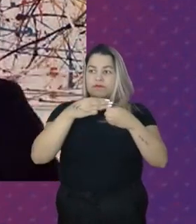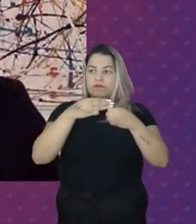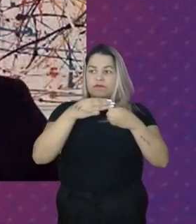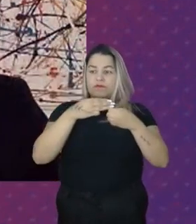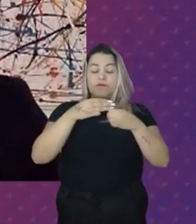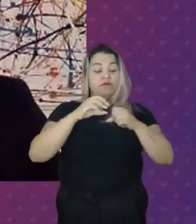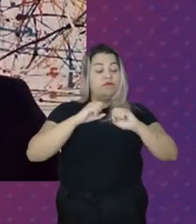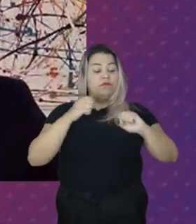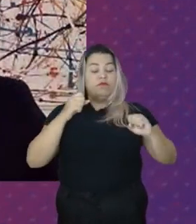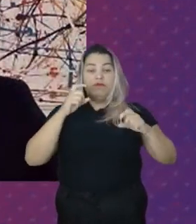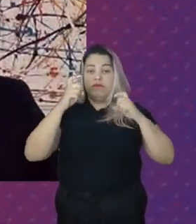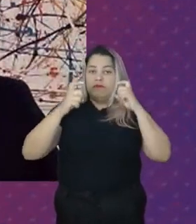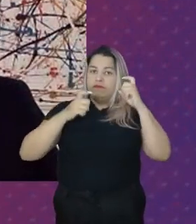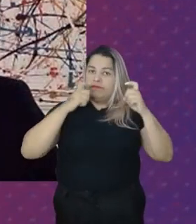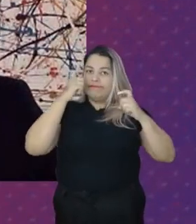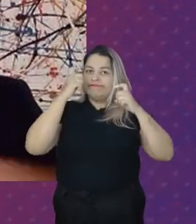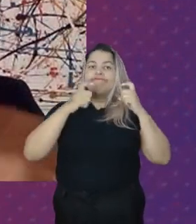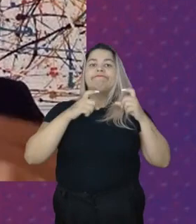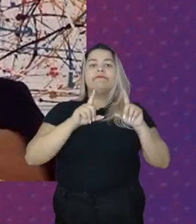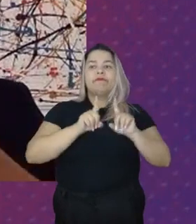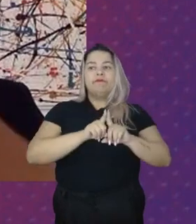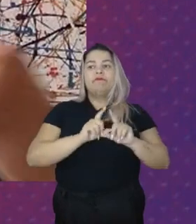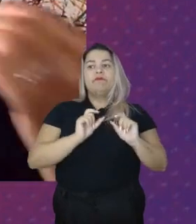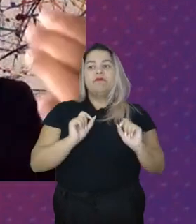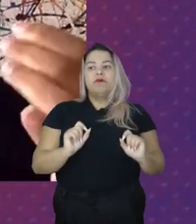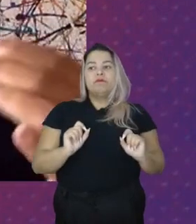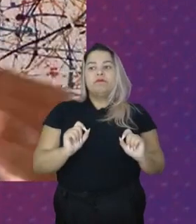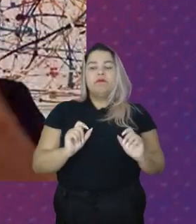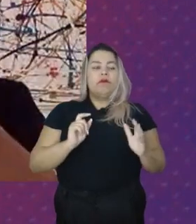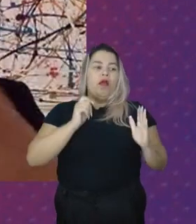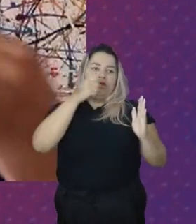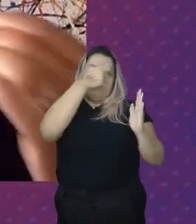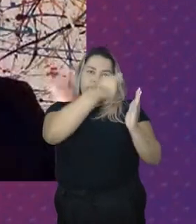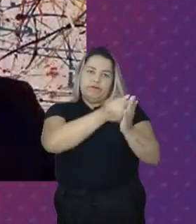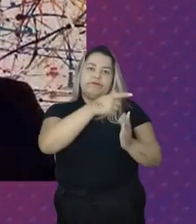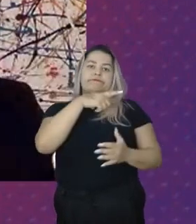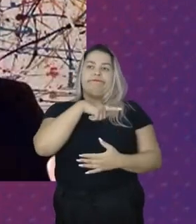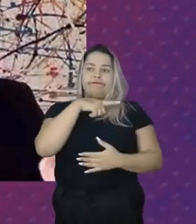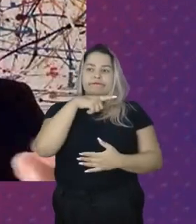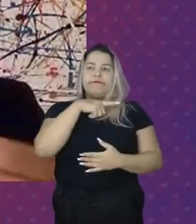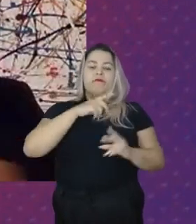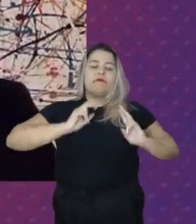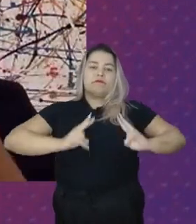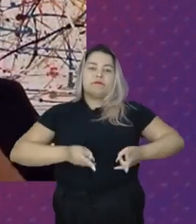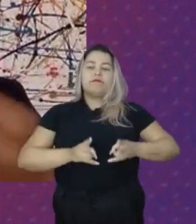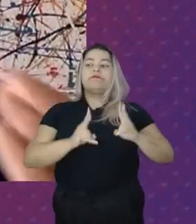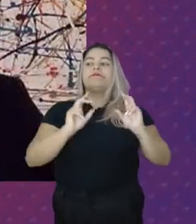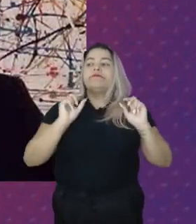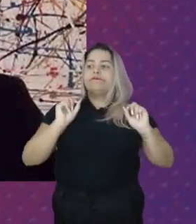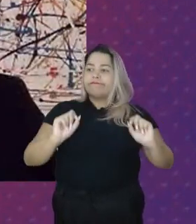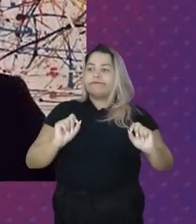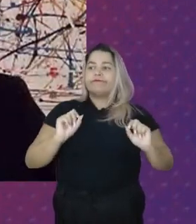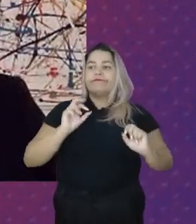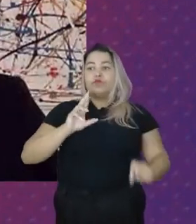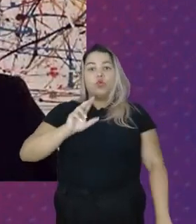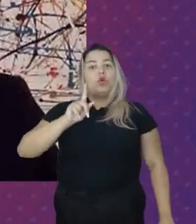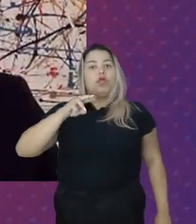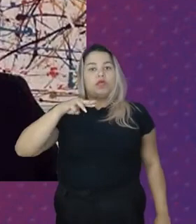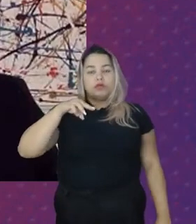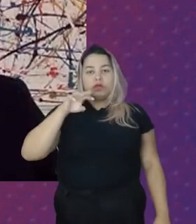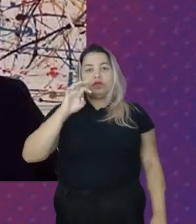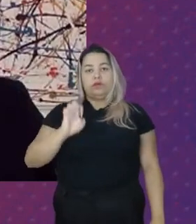grande preocupação da classe senhorial era garantir uma continuidade do regime de